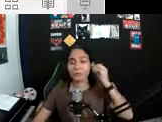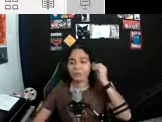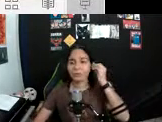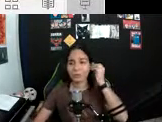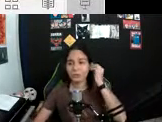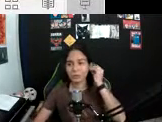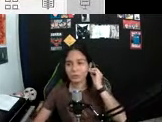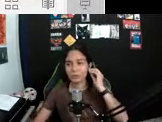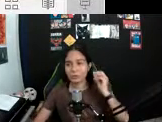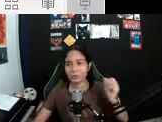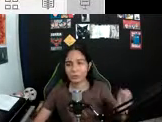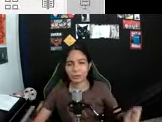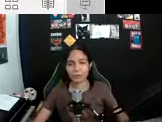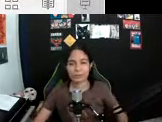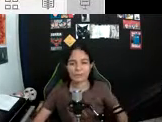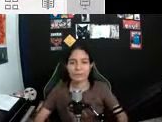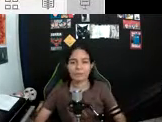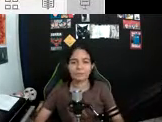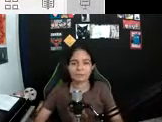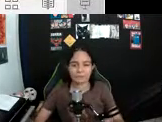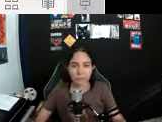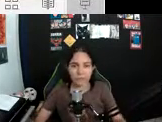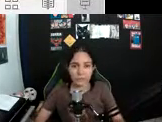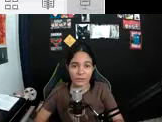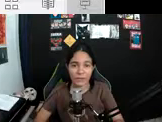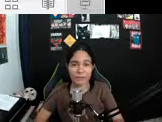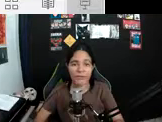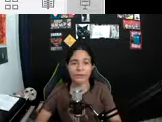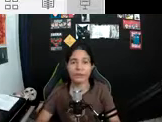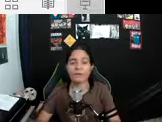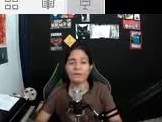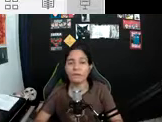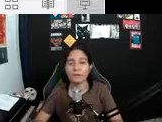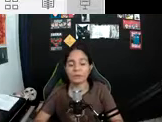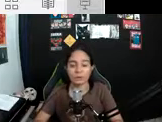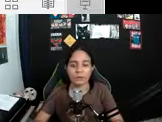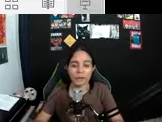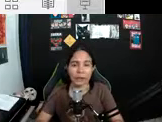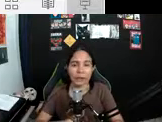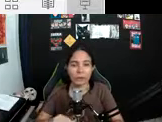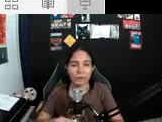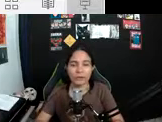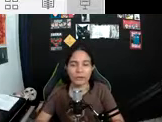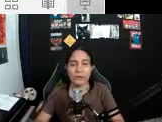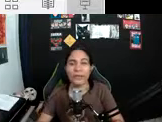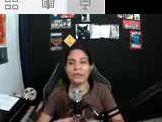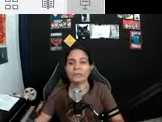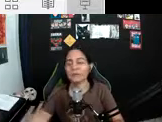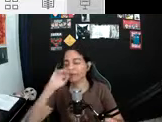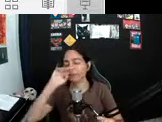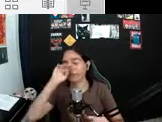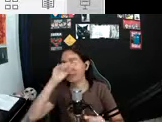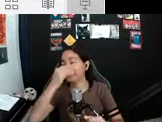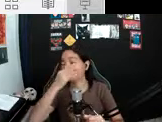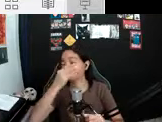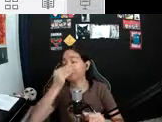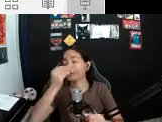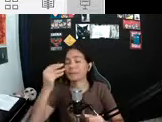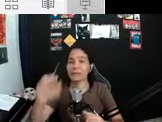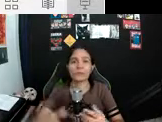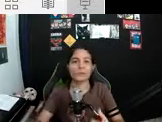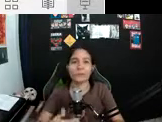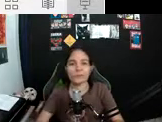Parando de onde a gente continuou, na aula passada, a gente estava falando sobre os direitos e